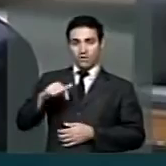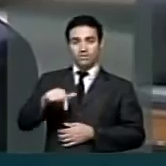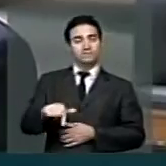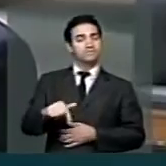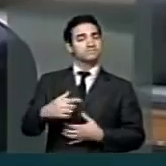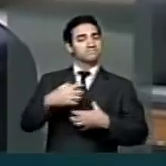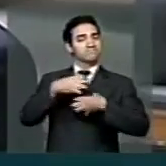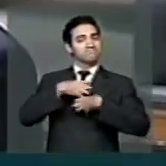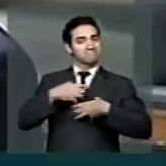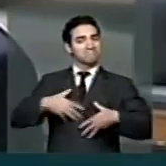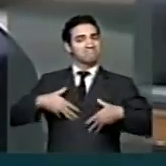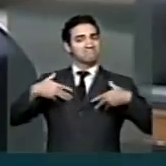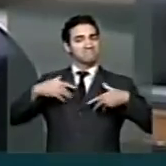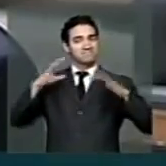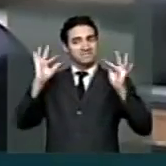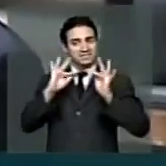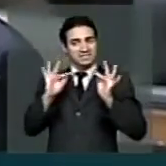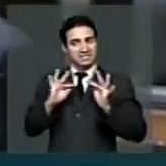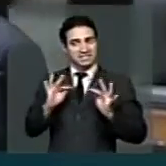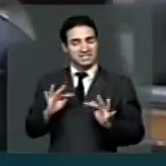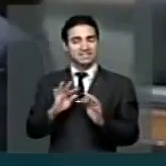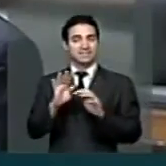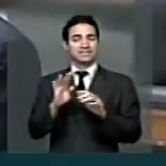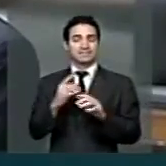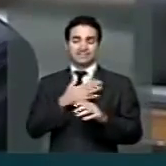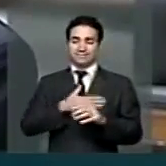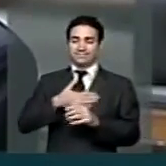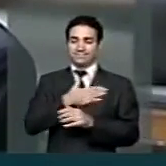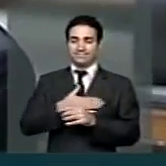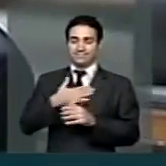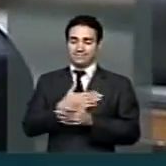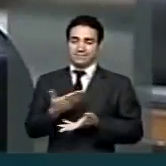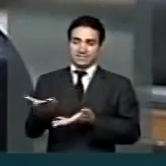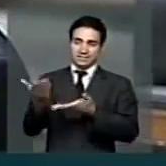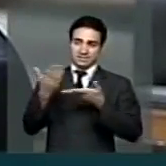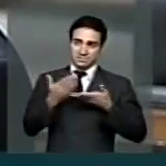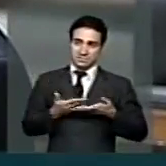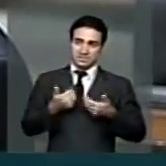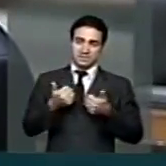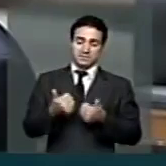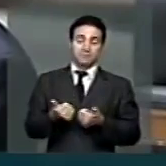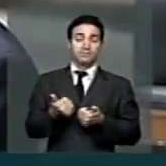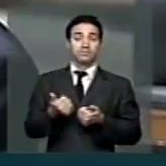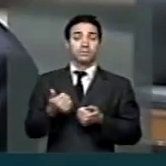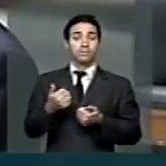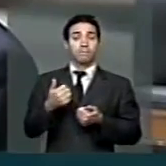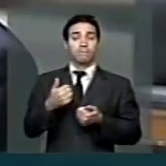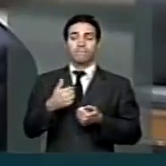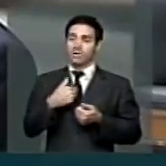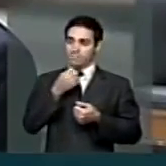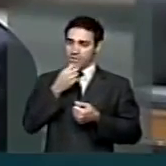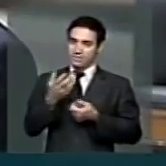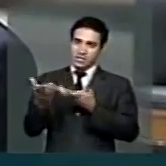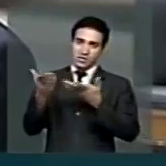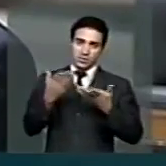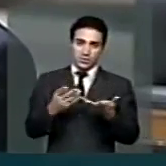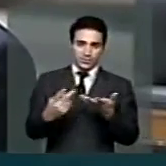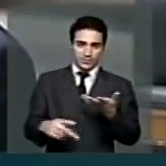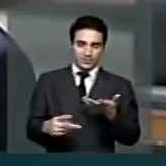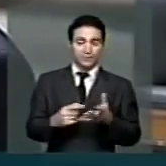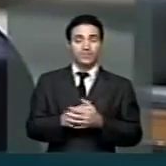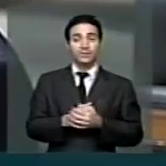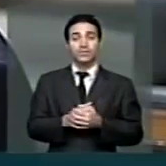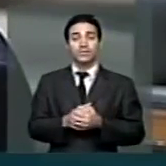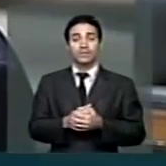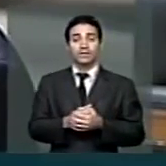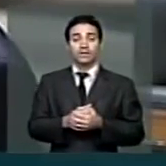muito nos honra, honra esse parlamento. É uma satisfação recebê-lo. Dou-lhe, em nome desta casa, as boas-vindas. E na